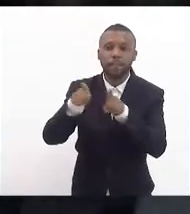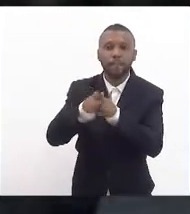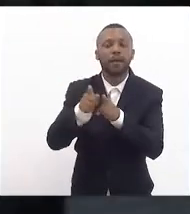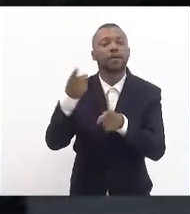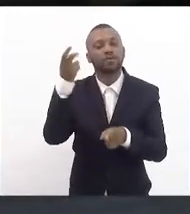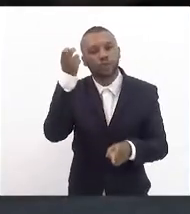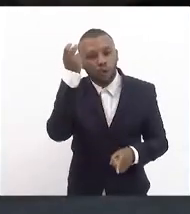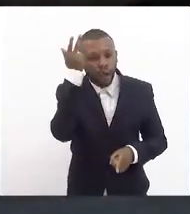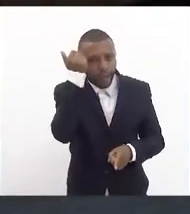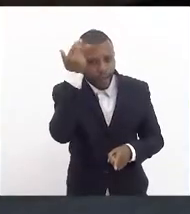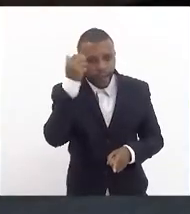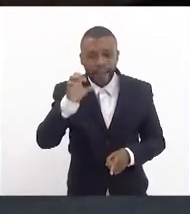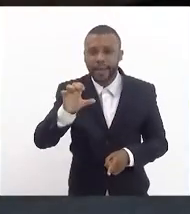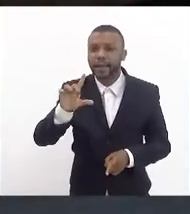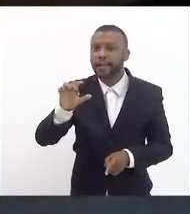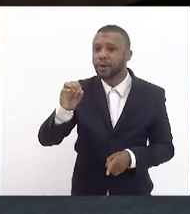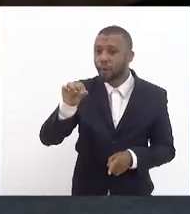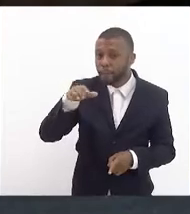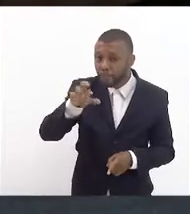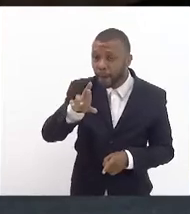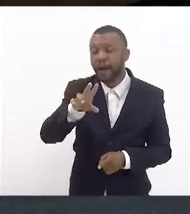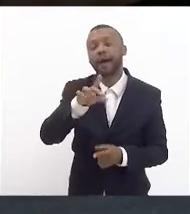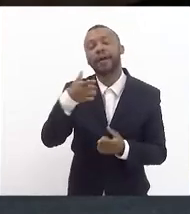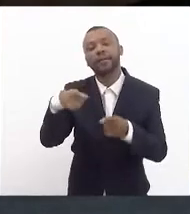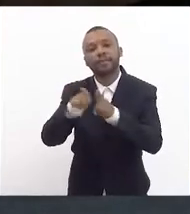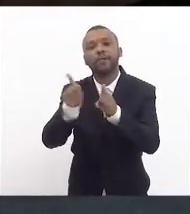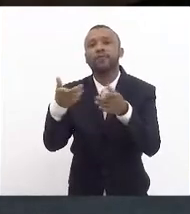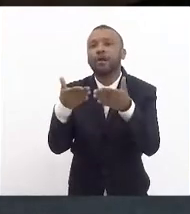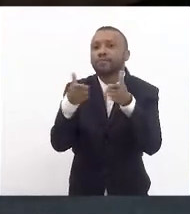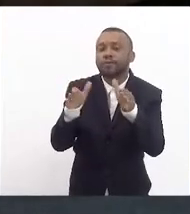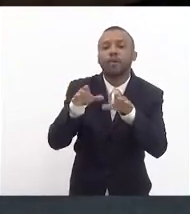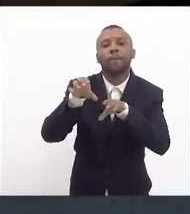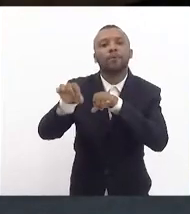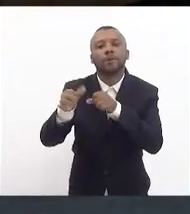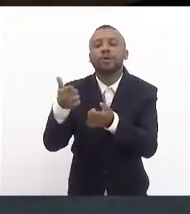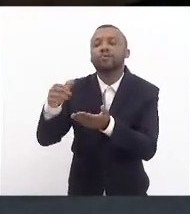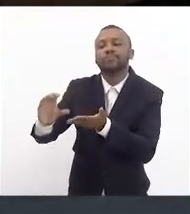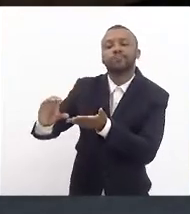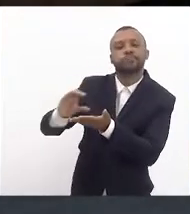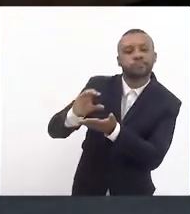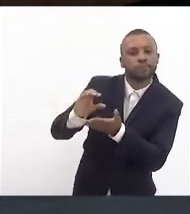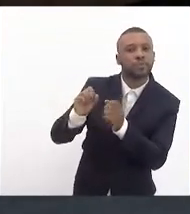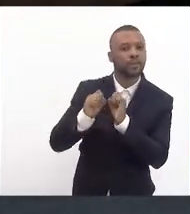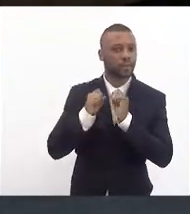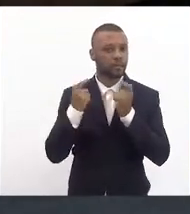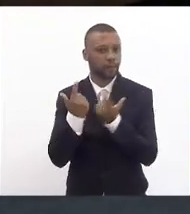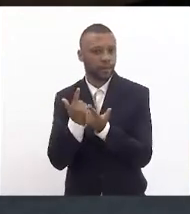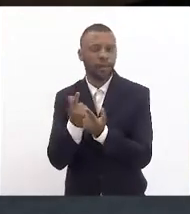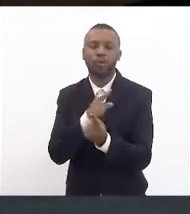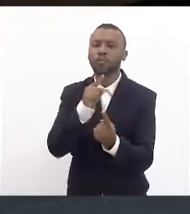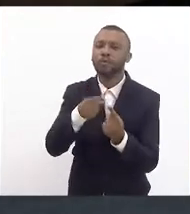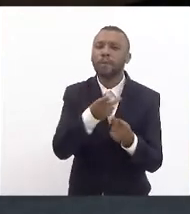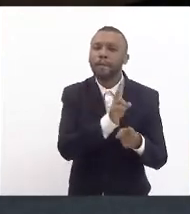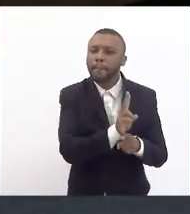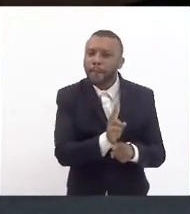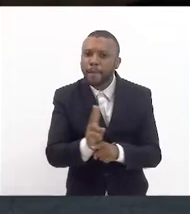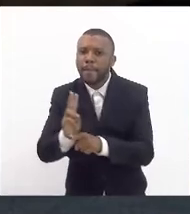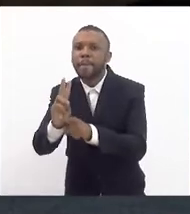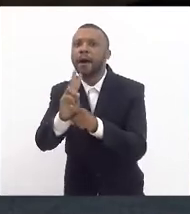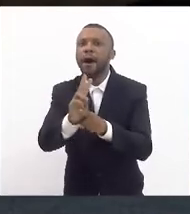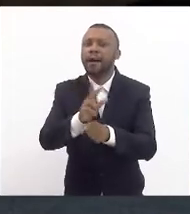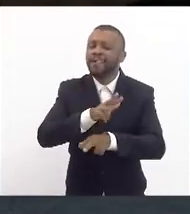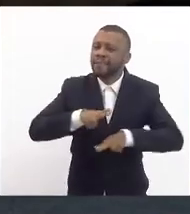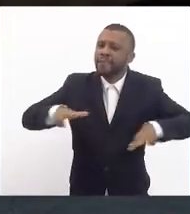e que foi ampliado buscando recursos do fundo da Assembleia para atender a diversos municípios.